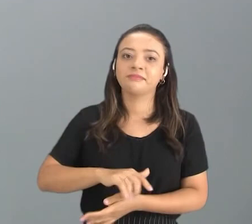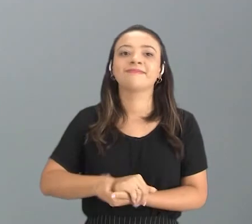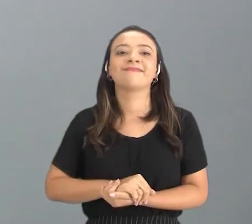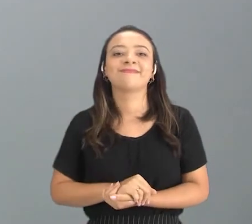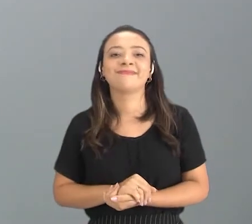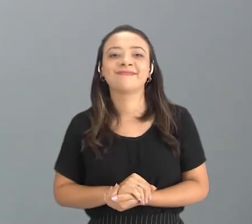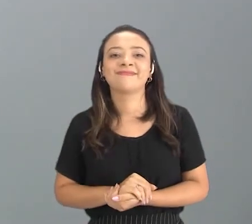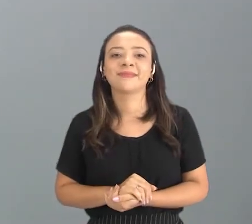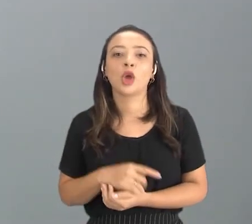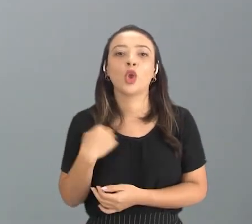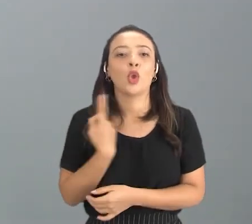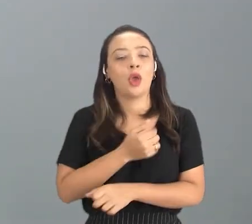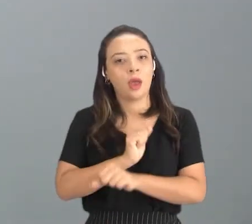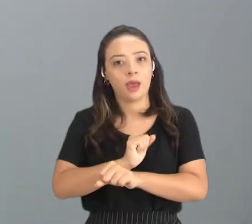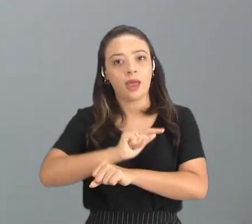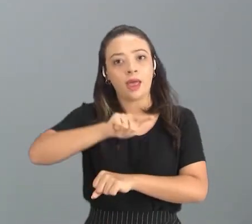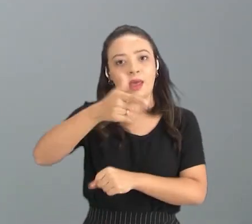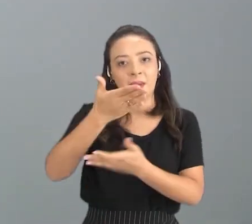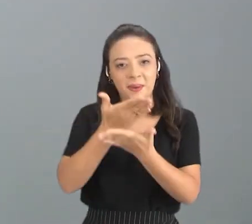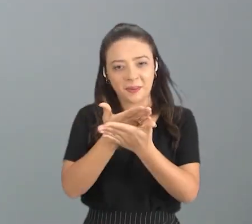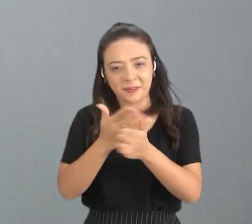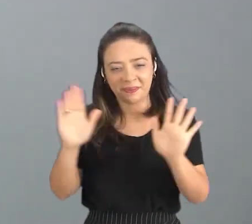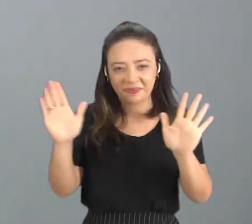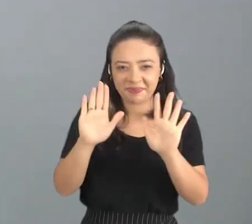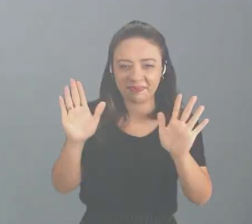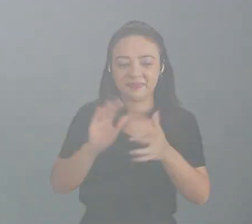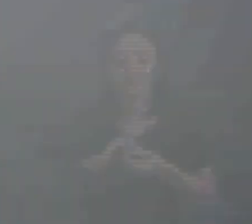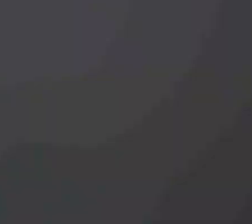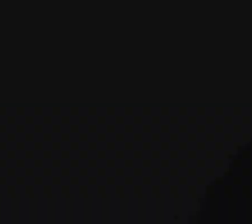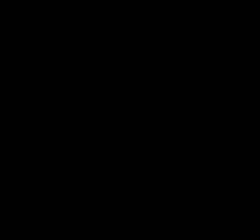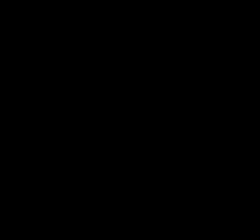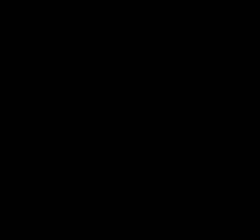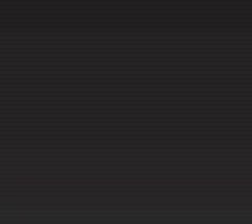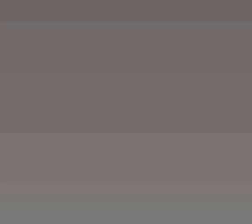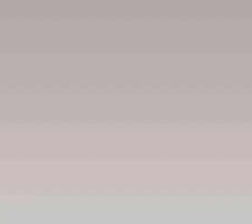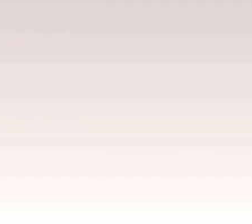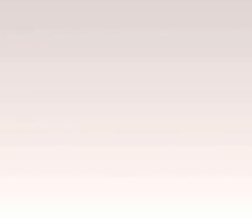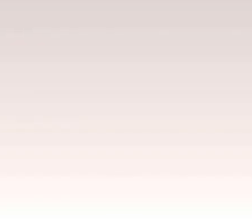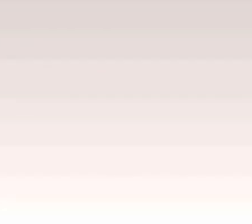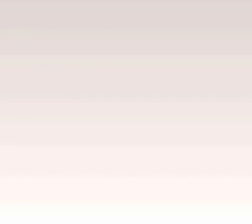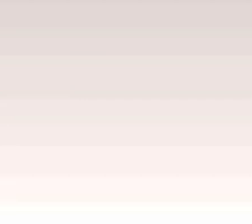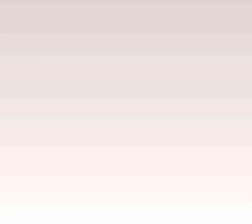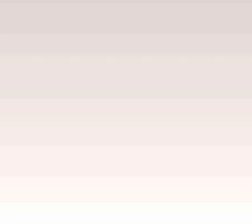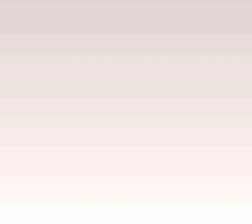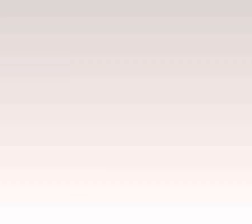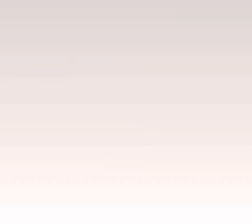Então, a gente espera vocês aqui na próxima aula e até mais!